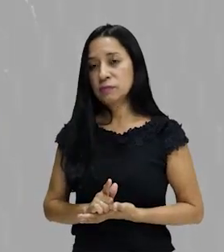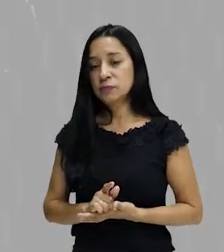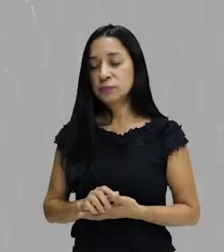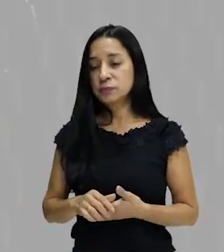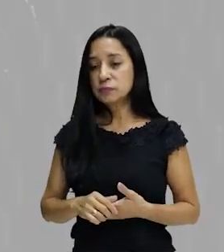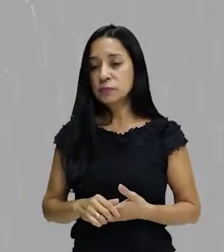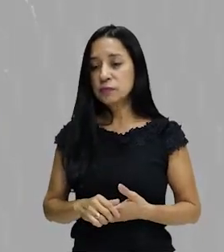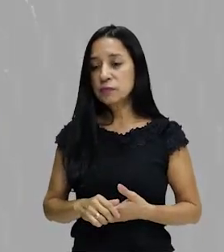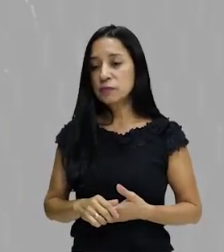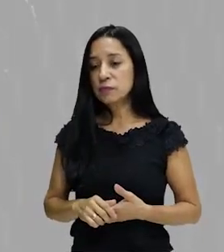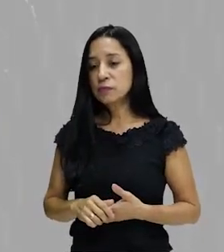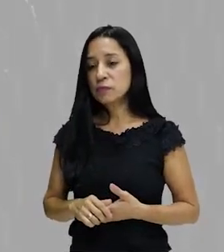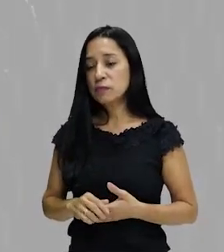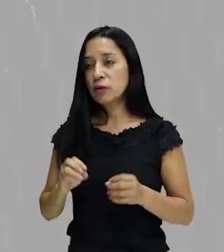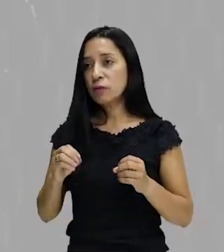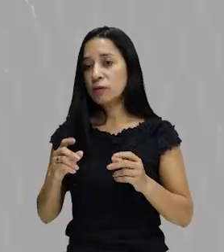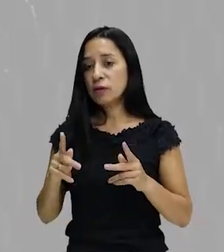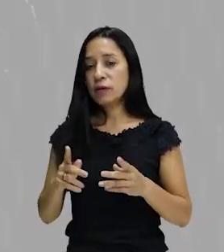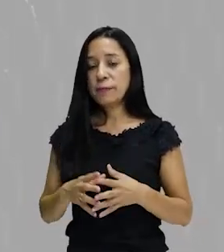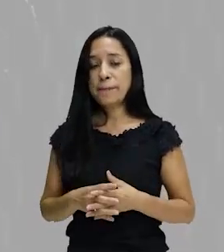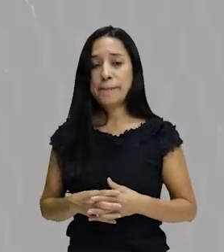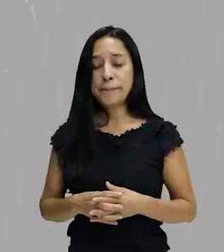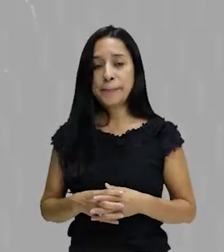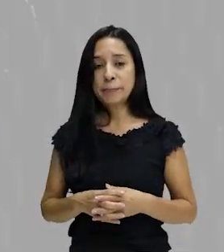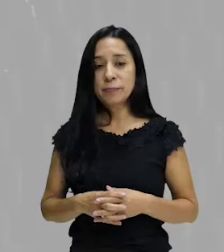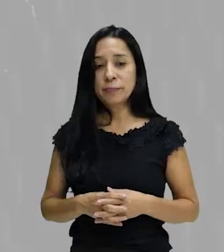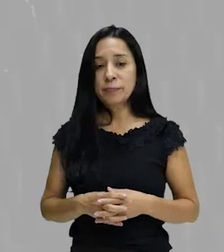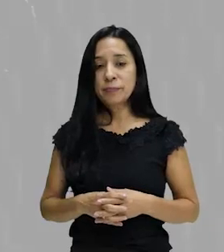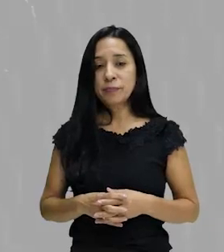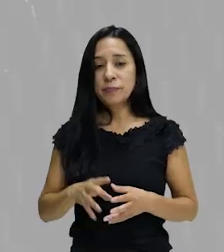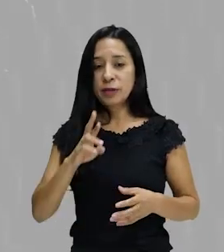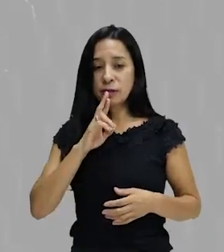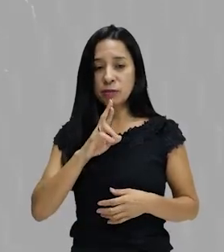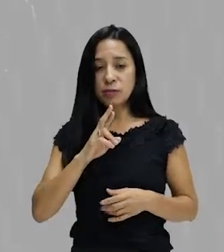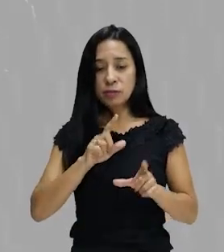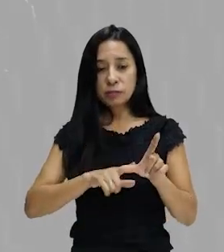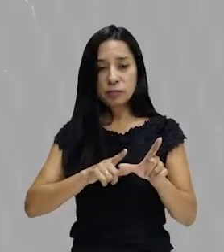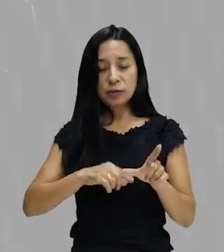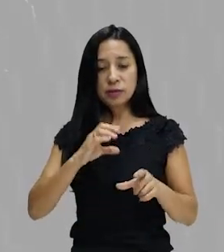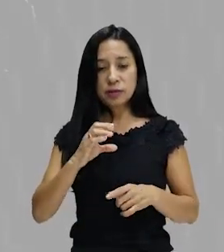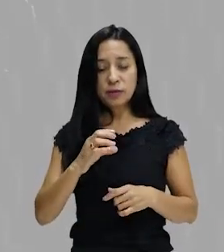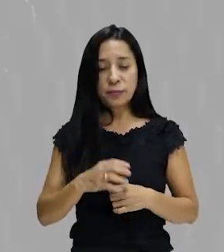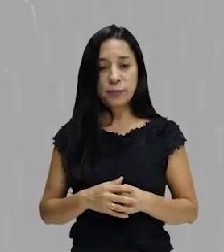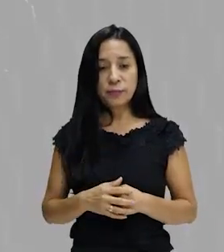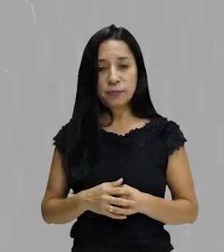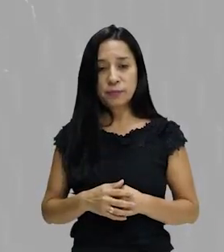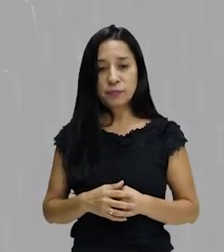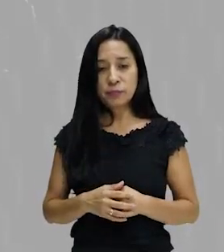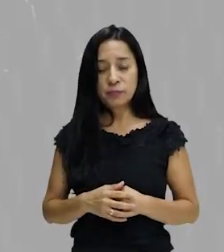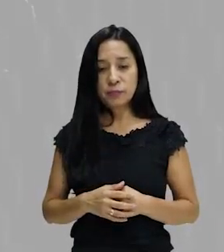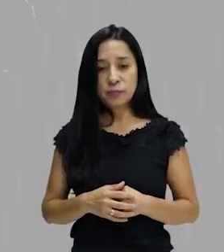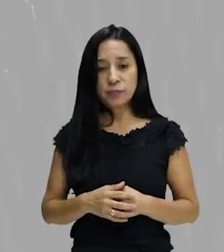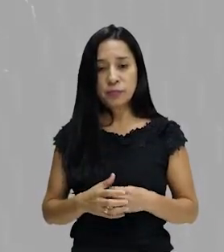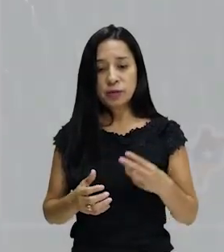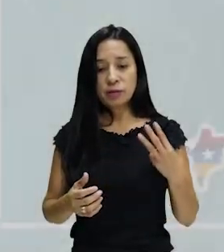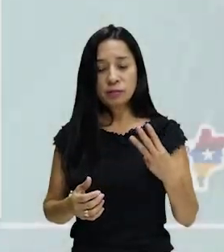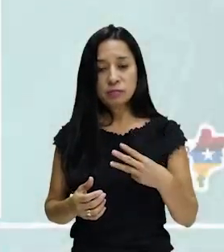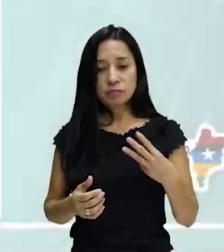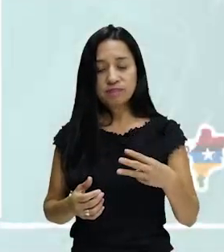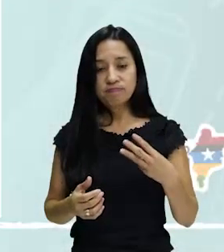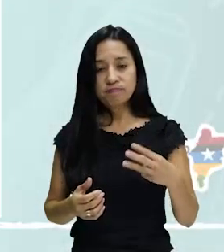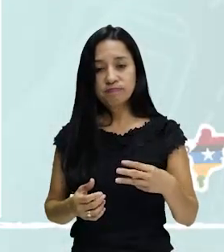sua queda. Ok? Então, resposta letra C. Bem facinho, né? Vamos para a terceira